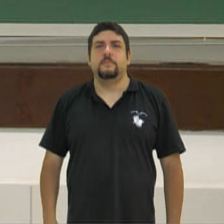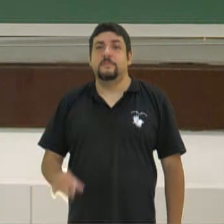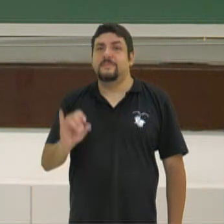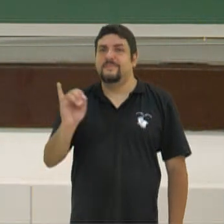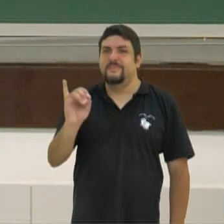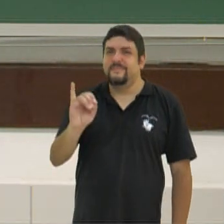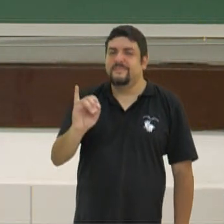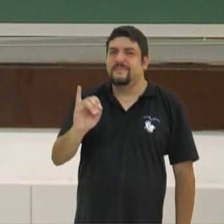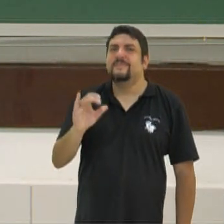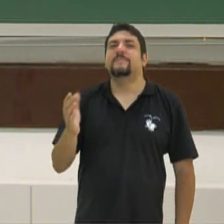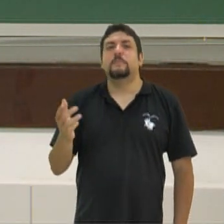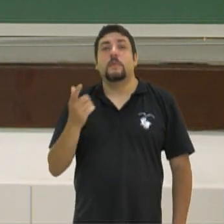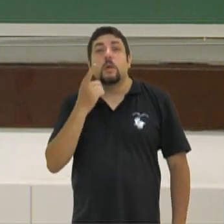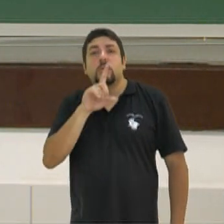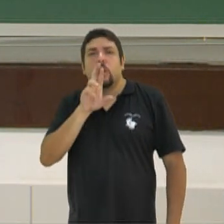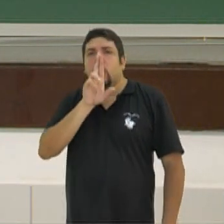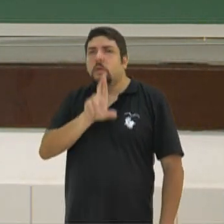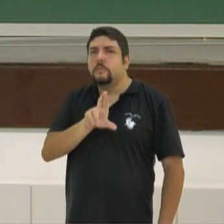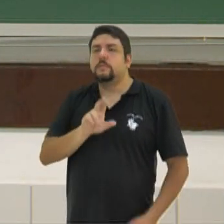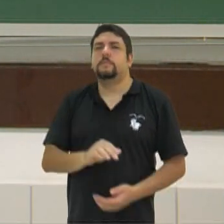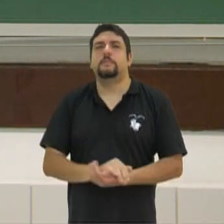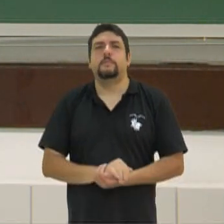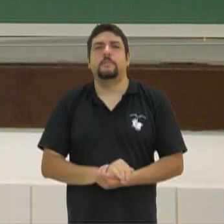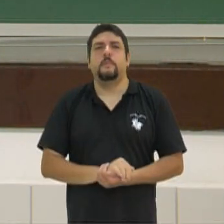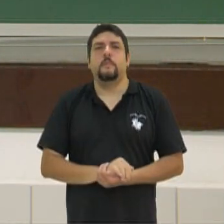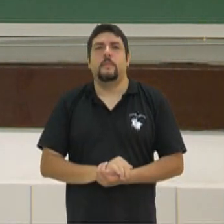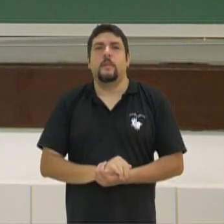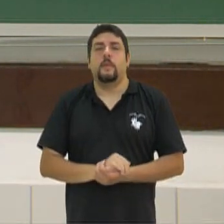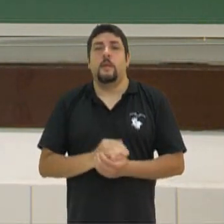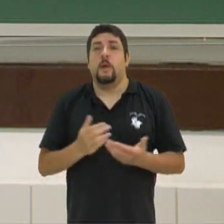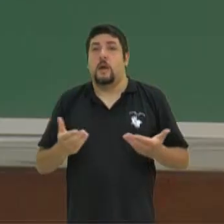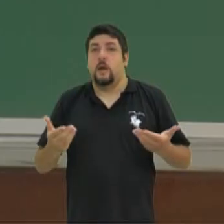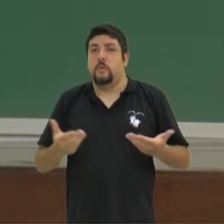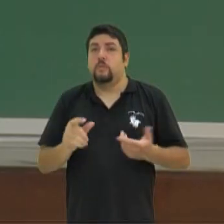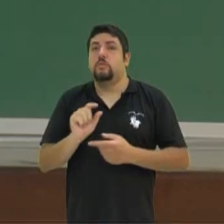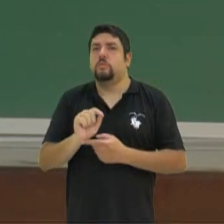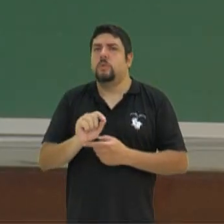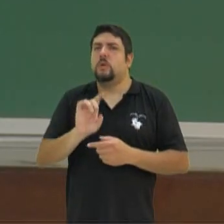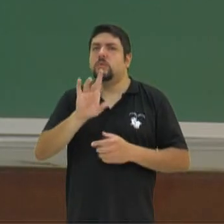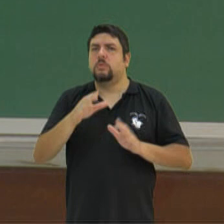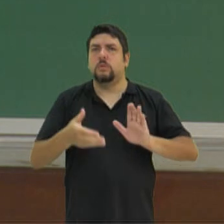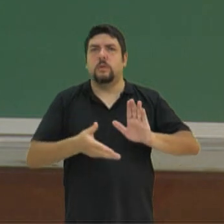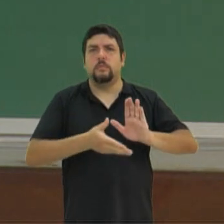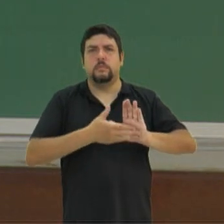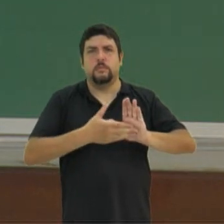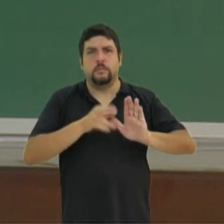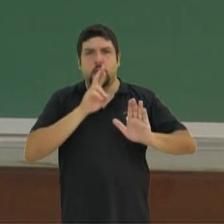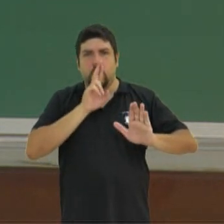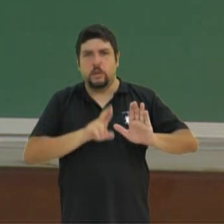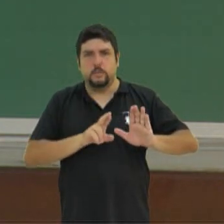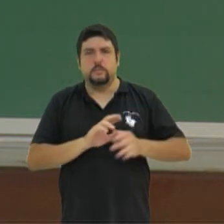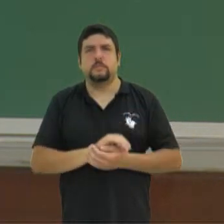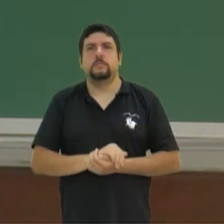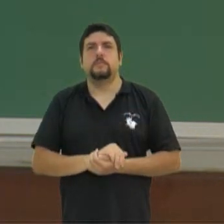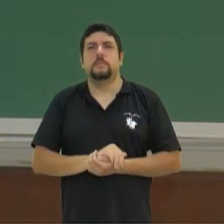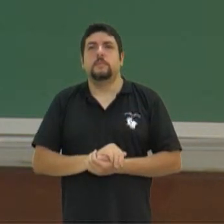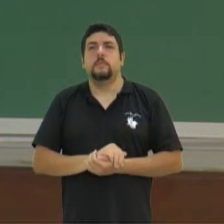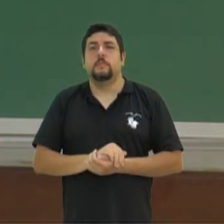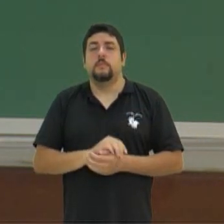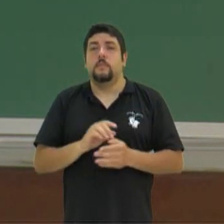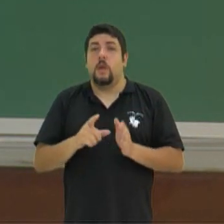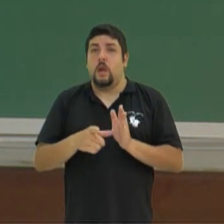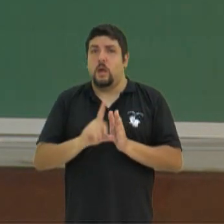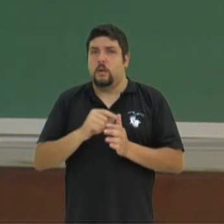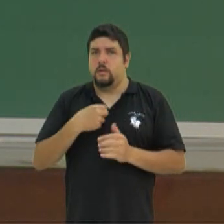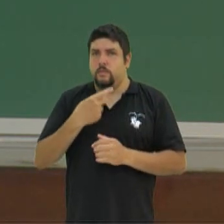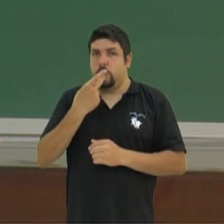Olá, e aí pessoal, conseguiram responder? Bom, aqui a gente tem uma sugestão de resposta, né? Como eu disse, a sua resposta